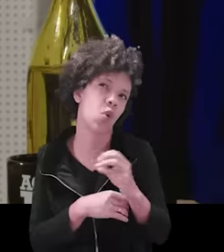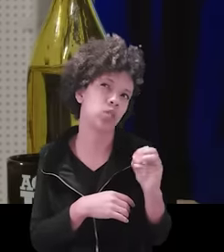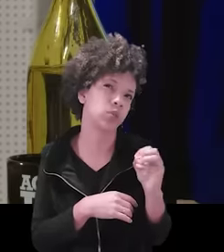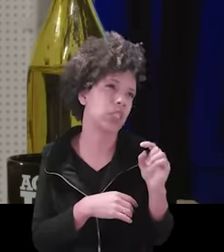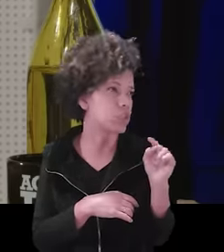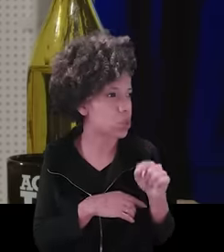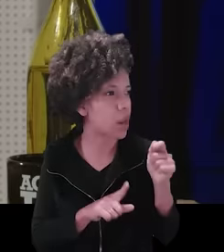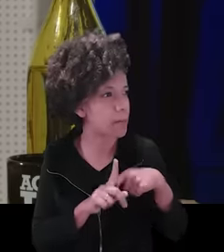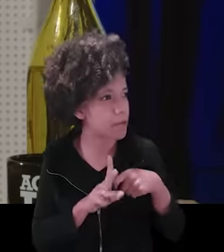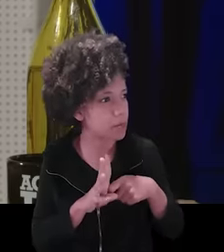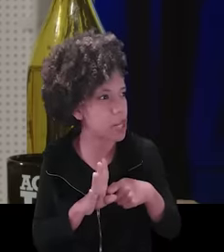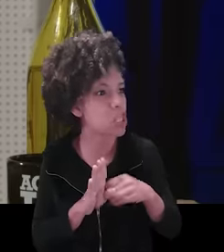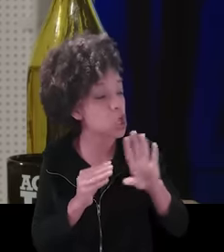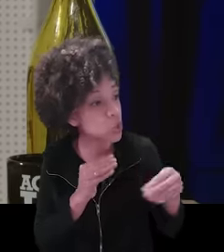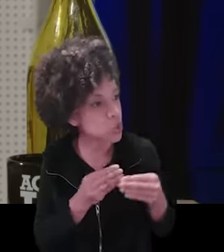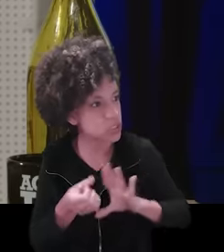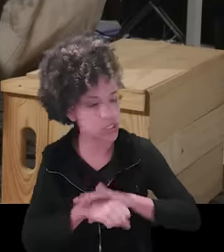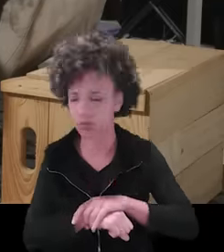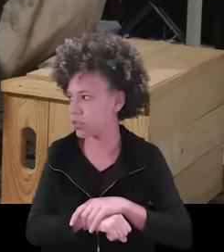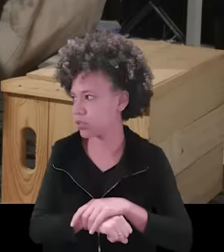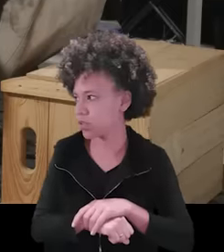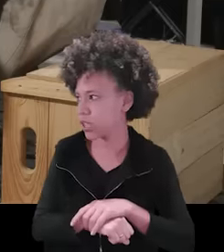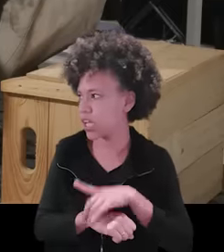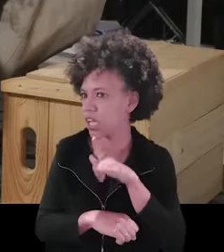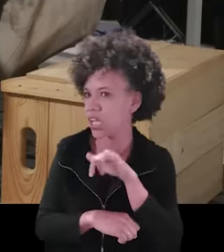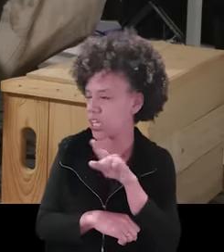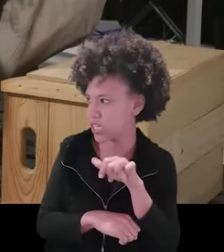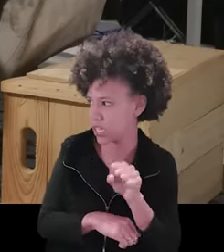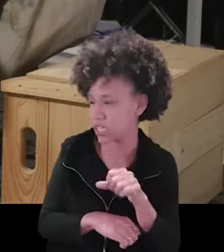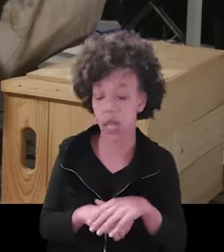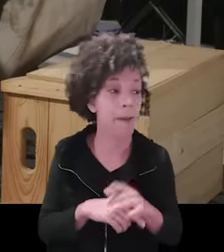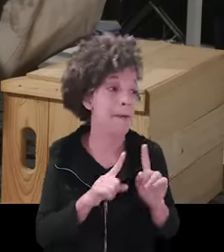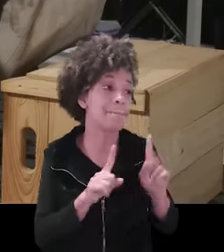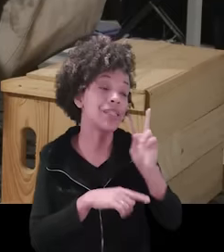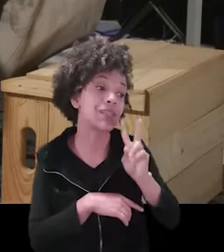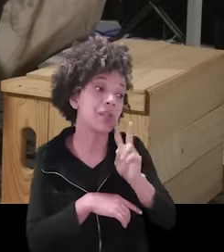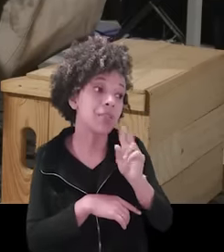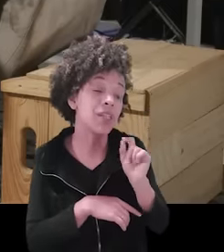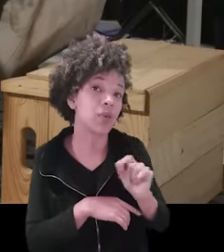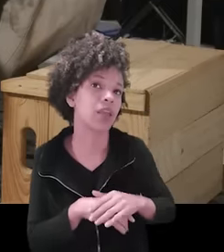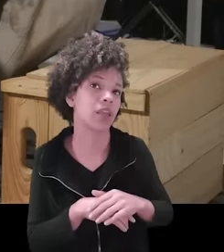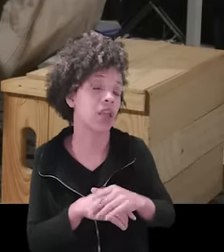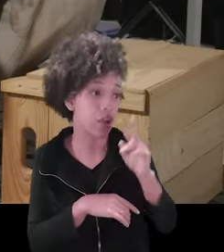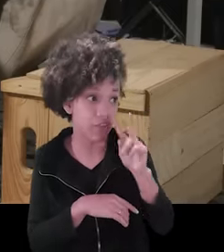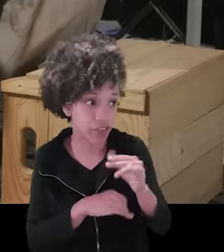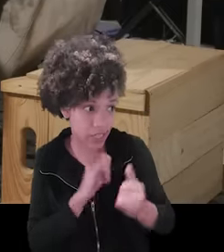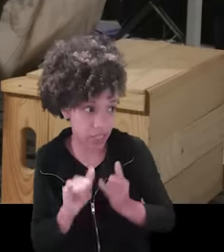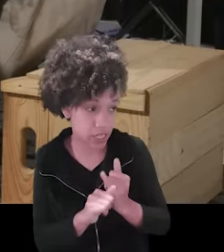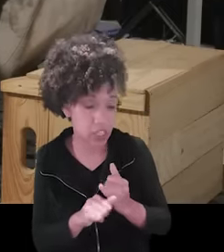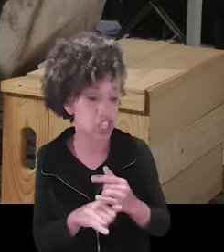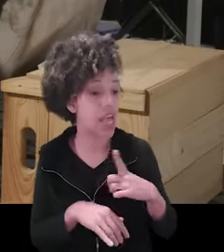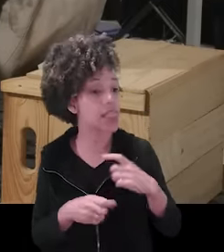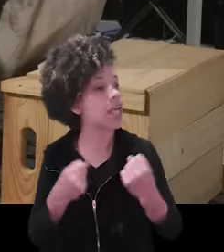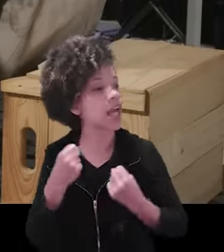400 dólares por mês incluindo Seguro A galera faz liso né mas lembra assim eu vocês vão ver isso